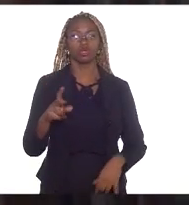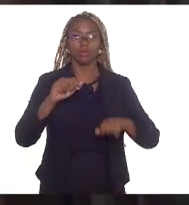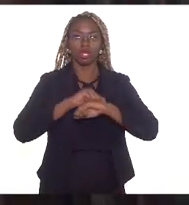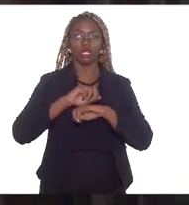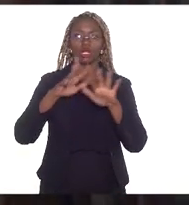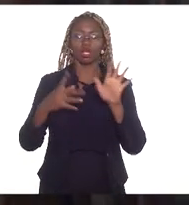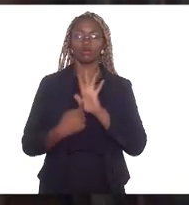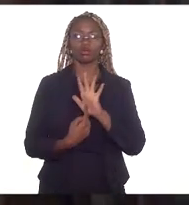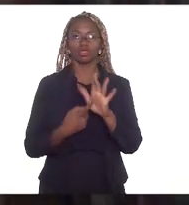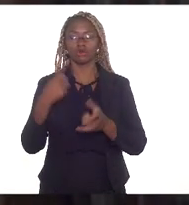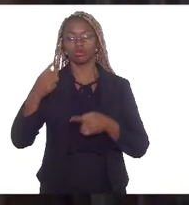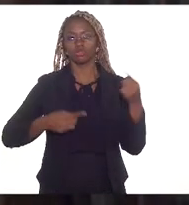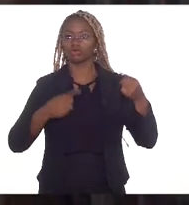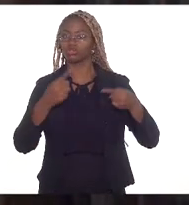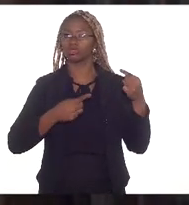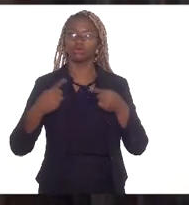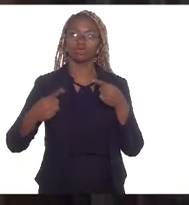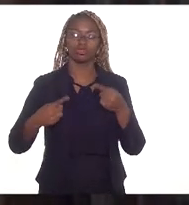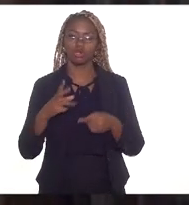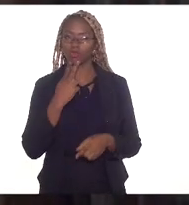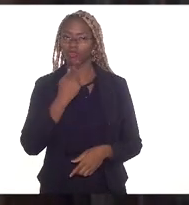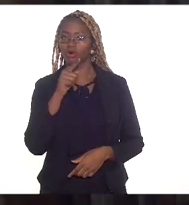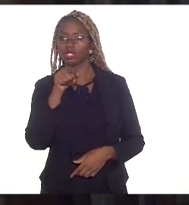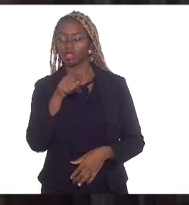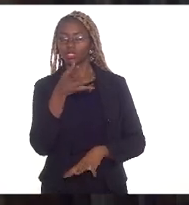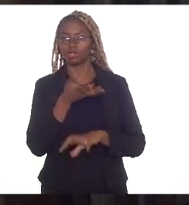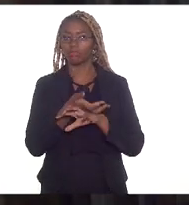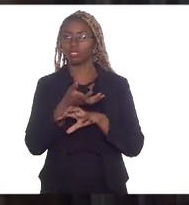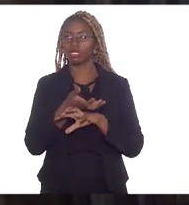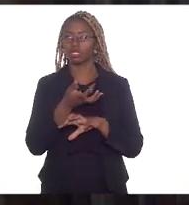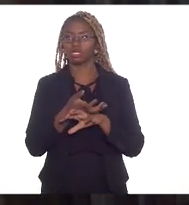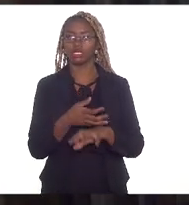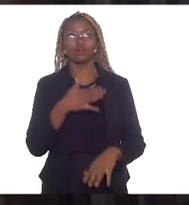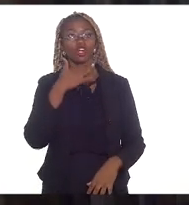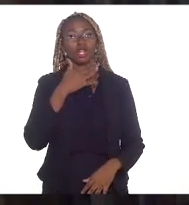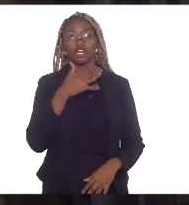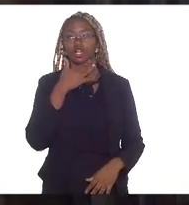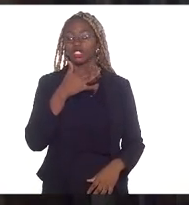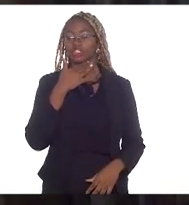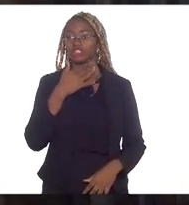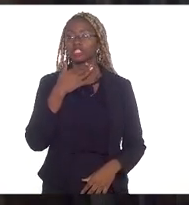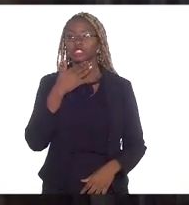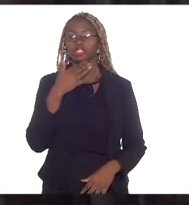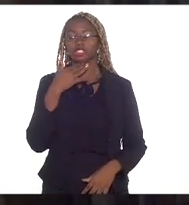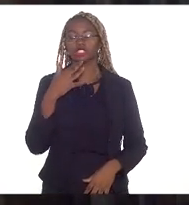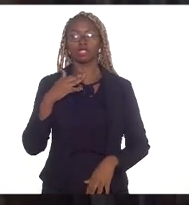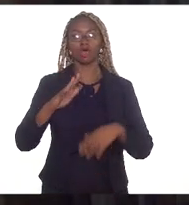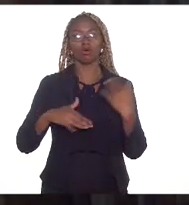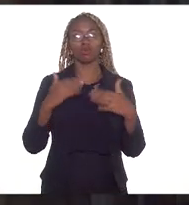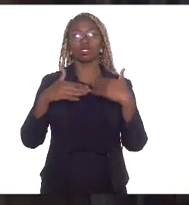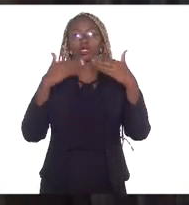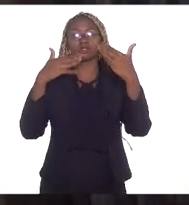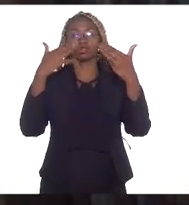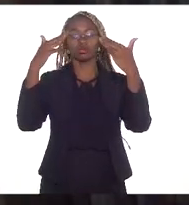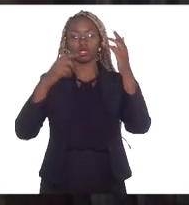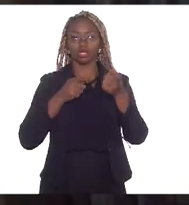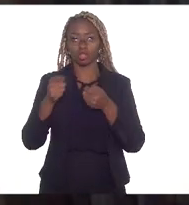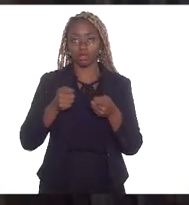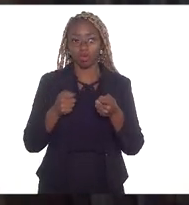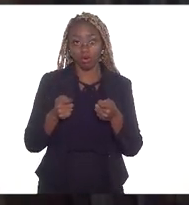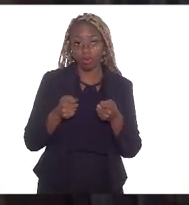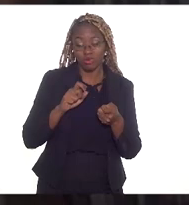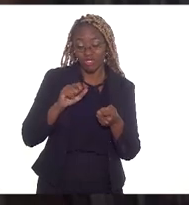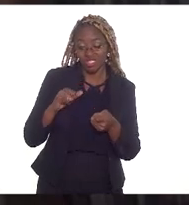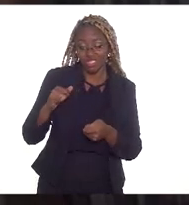nas discussões sobre essa matéria que não adianta existir o crescimento econômico sem o crescimento